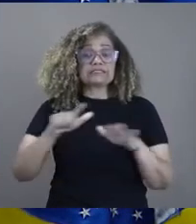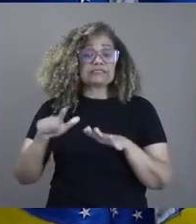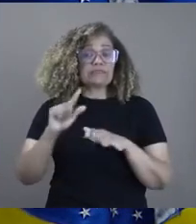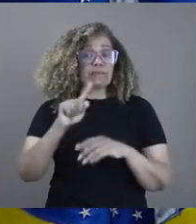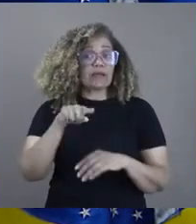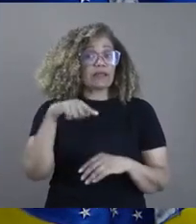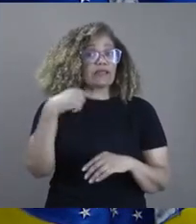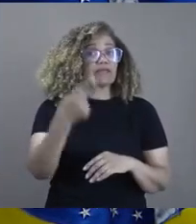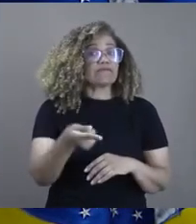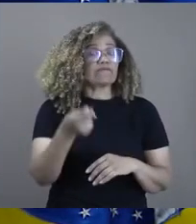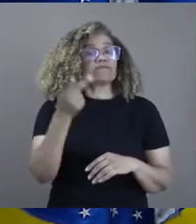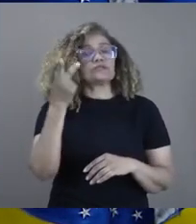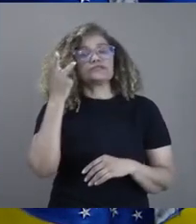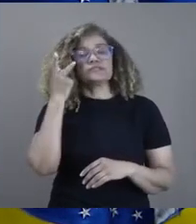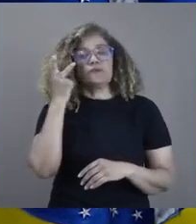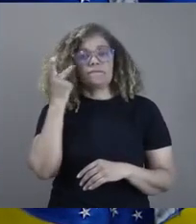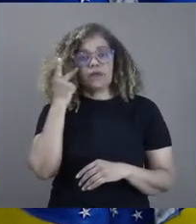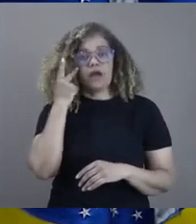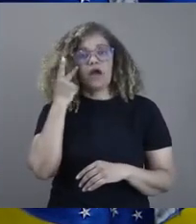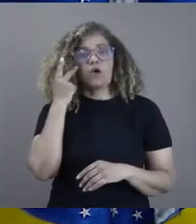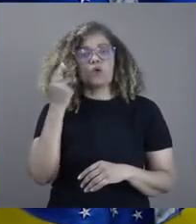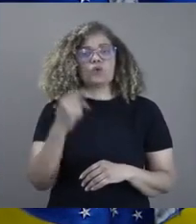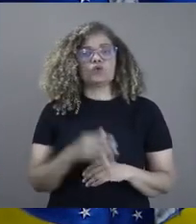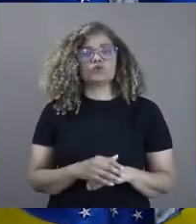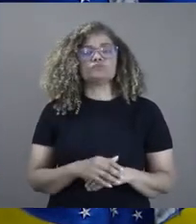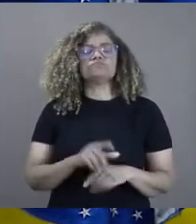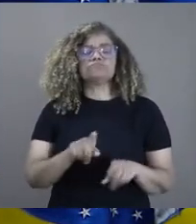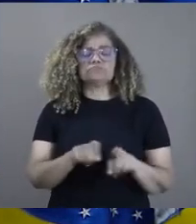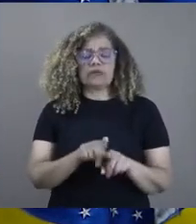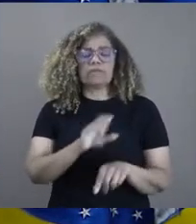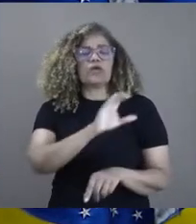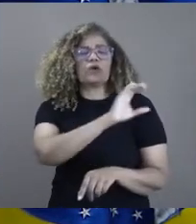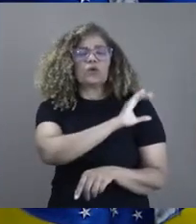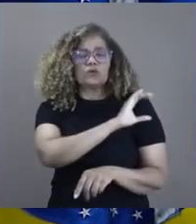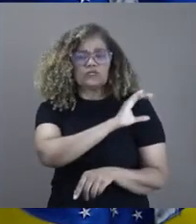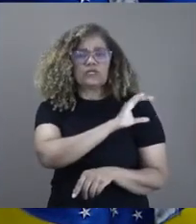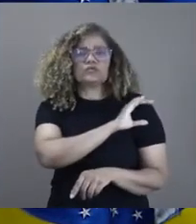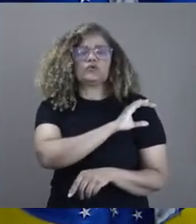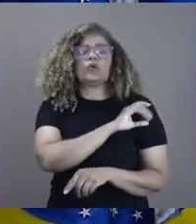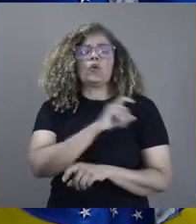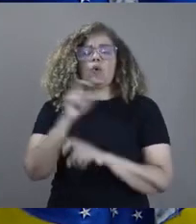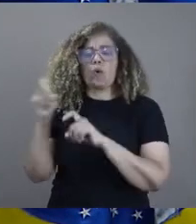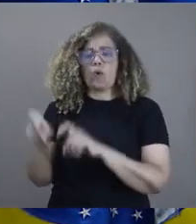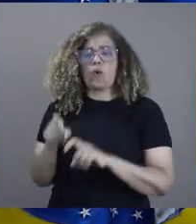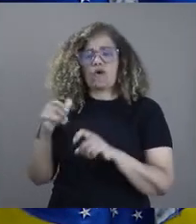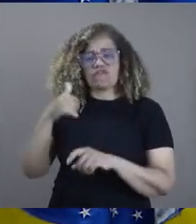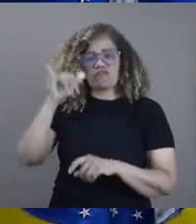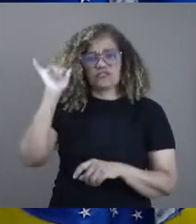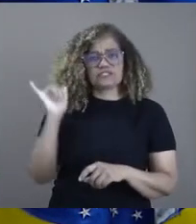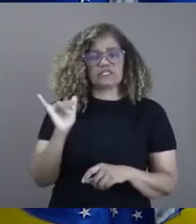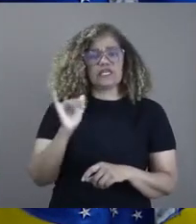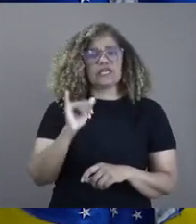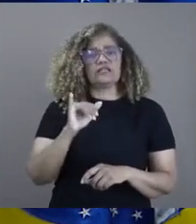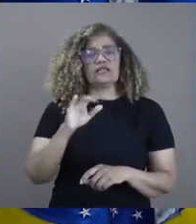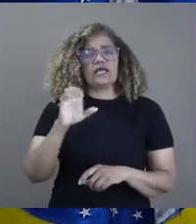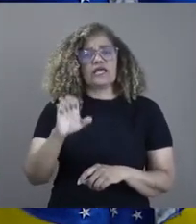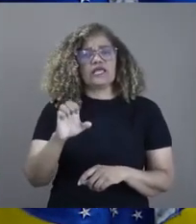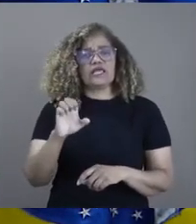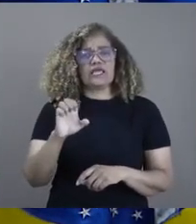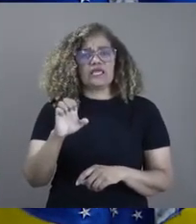em São Paulo sob a coordenação do Ministro da Fazenda o exímio Fernando